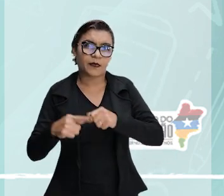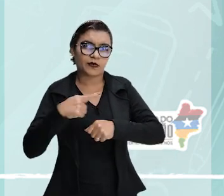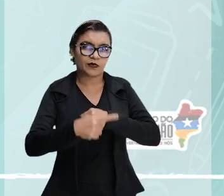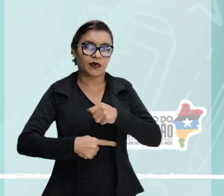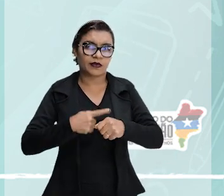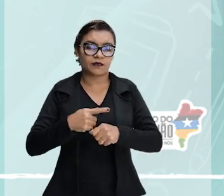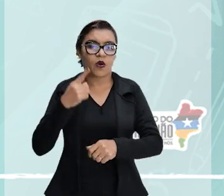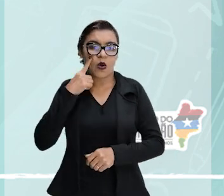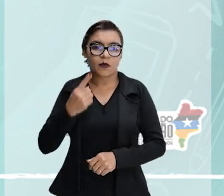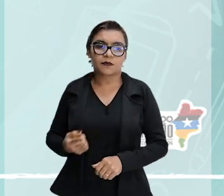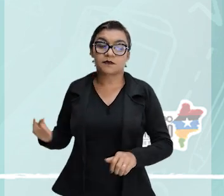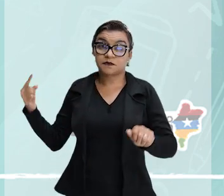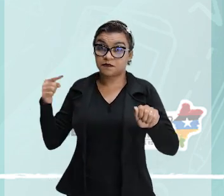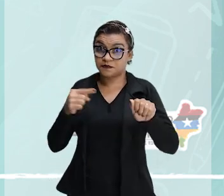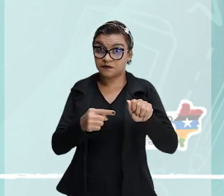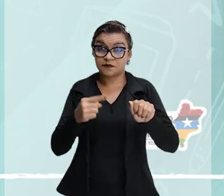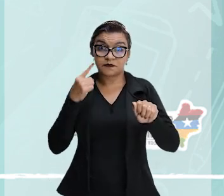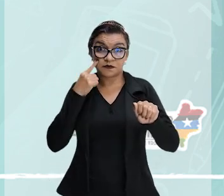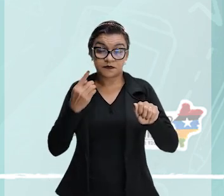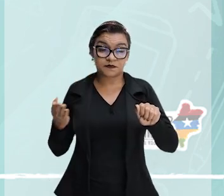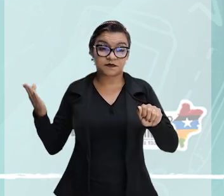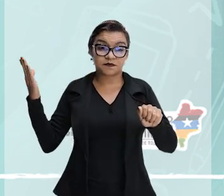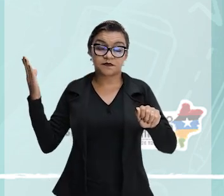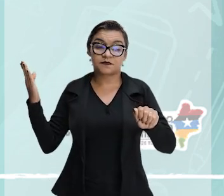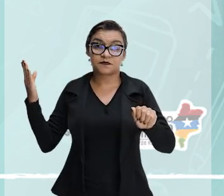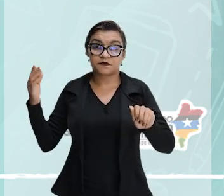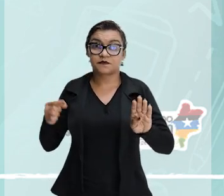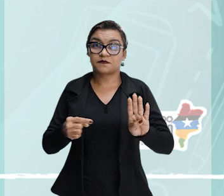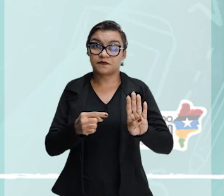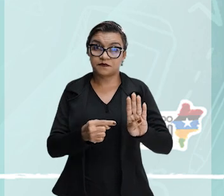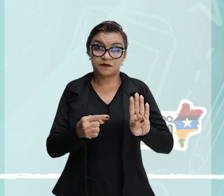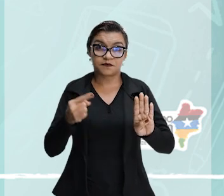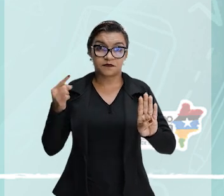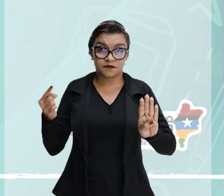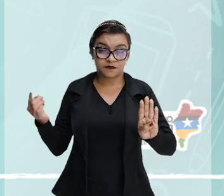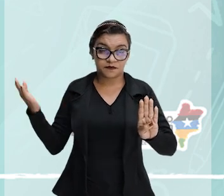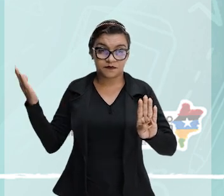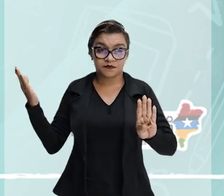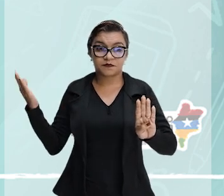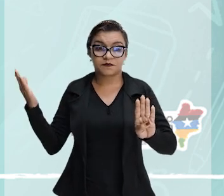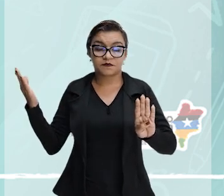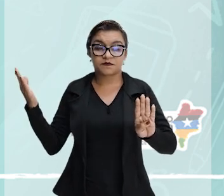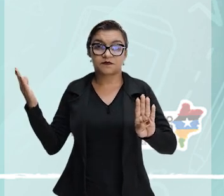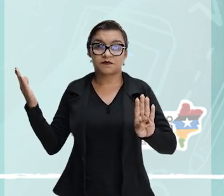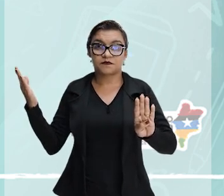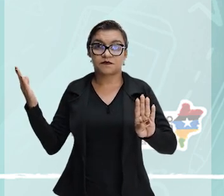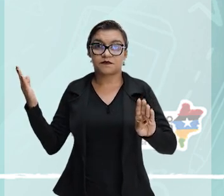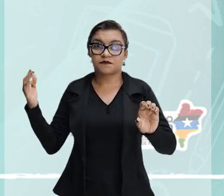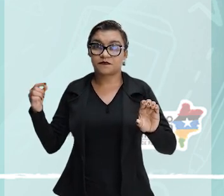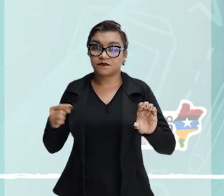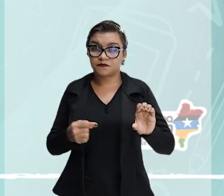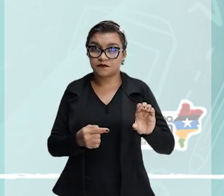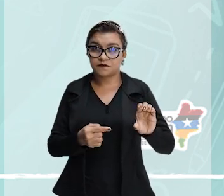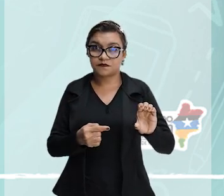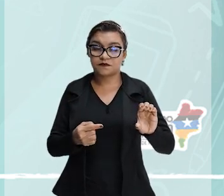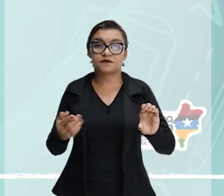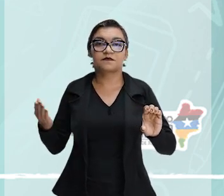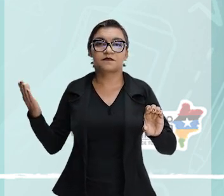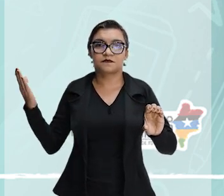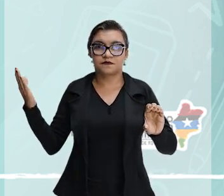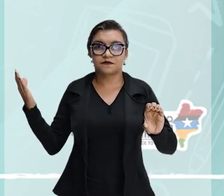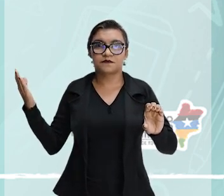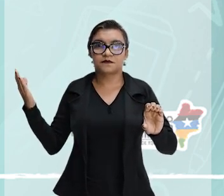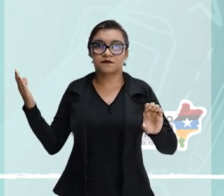A, prótons, elétrons e carga elétrica; letra B, prótons, nêutrons e elétrons; letra C,